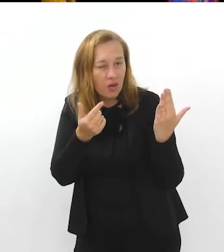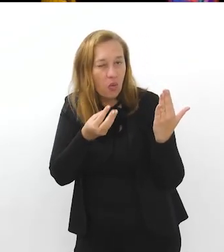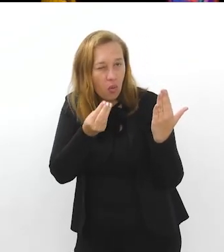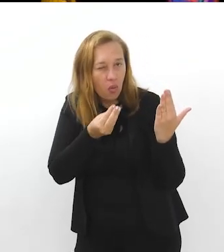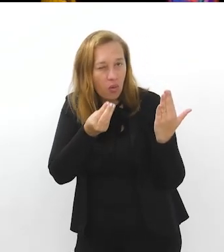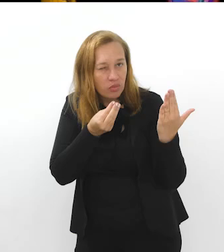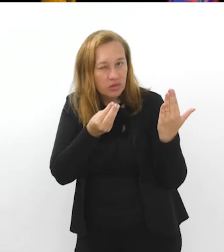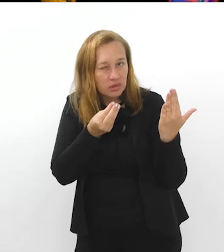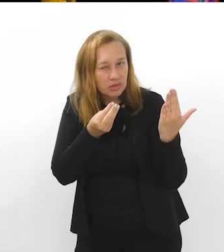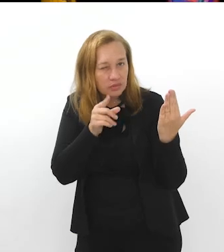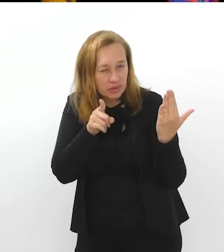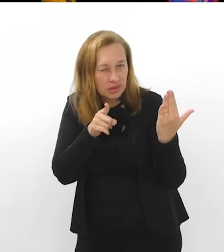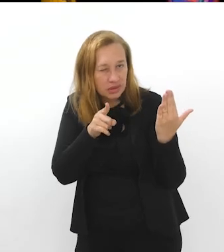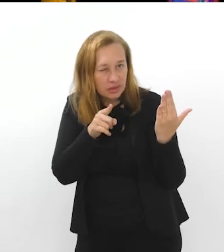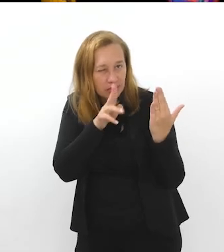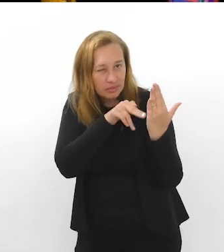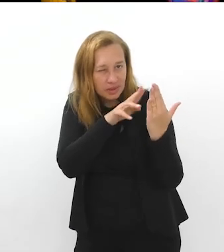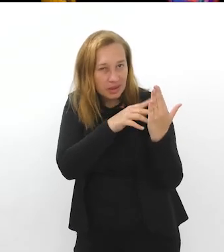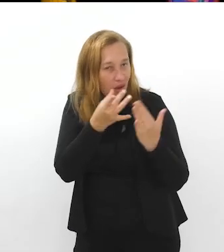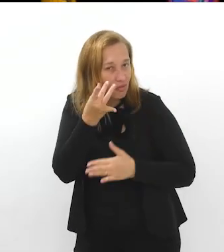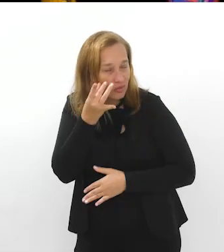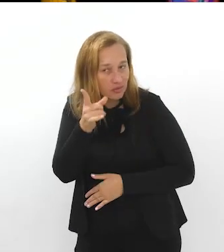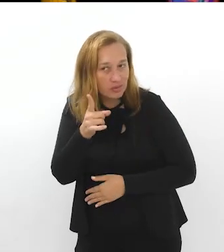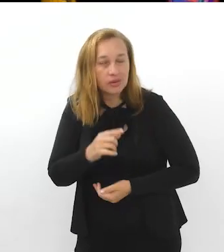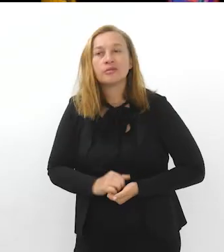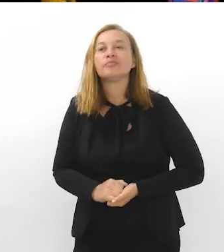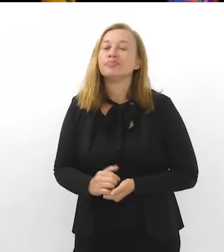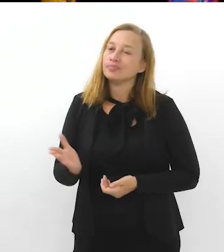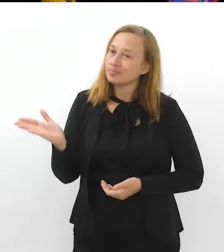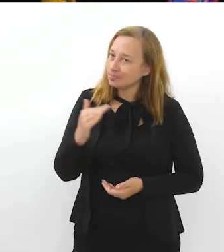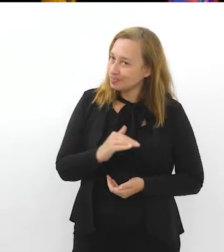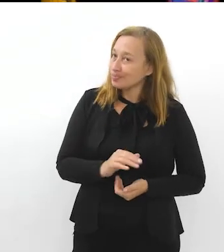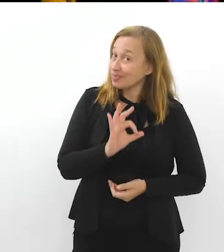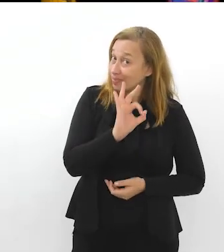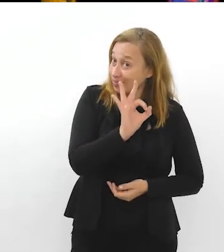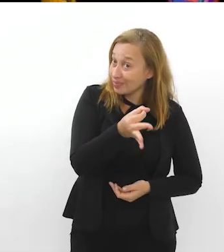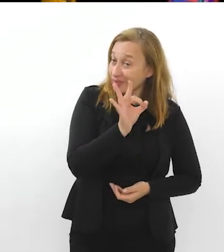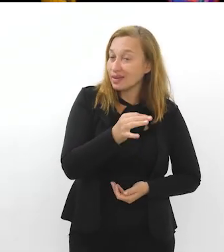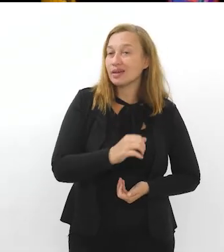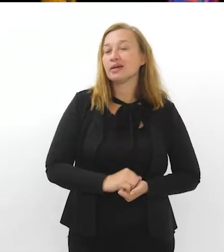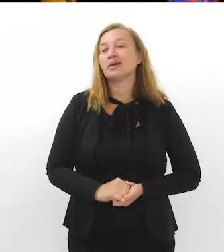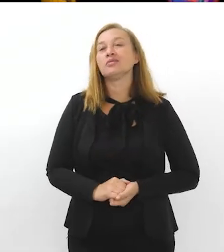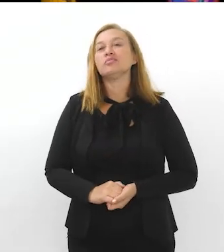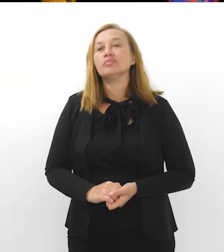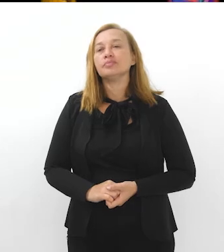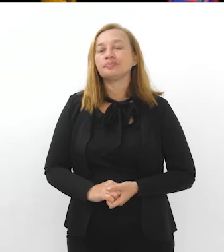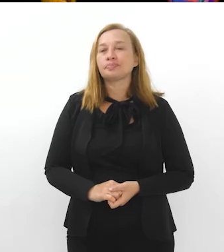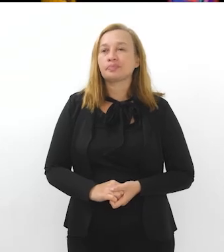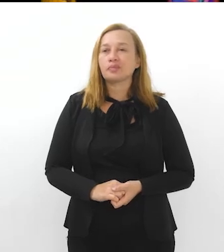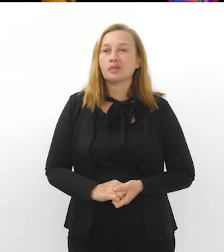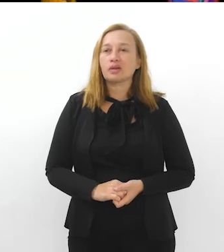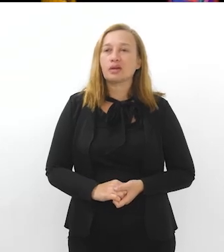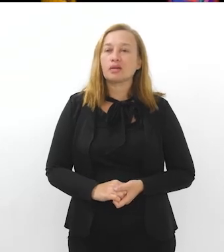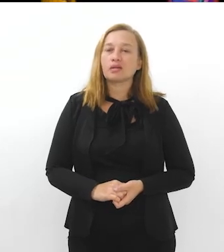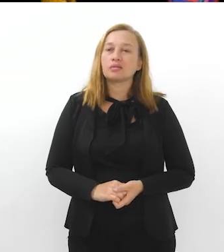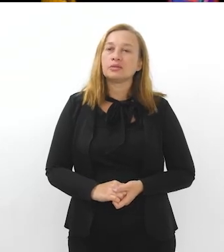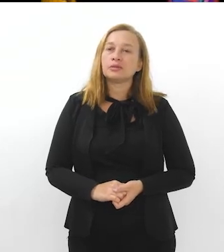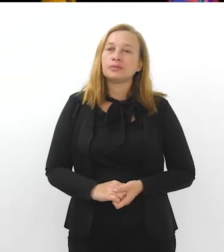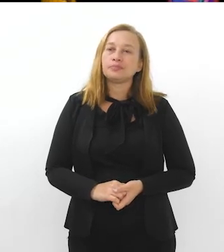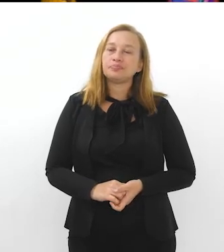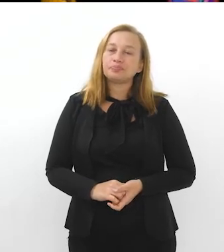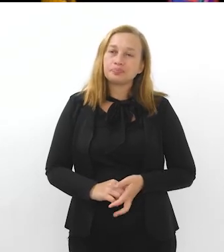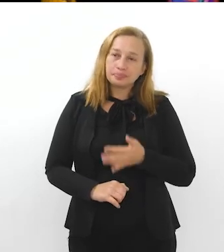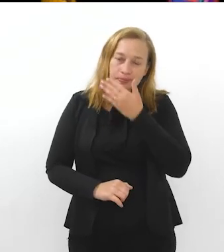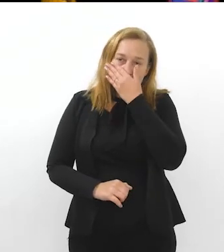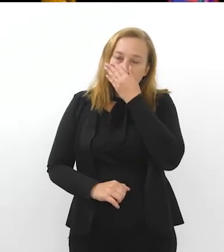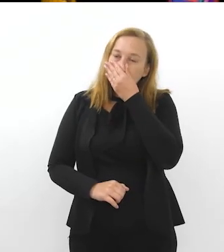né, Gorete, sem mostrar você pintando pra gente ao vivo e a cores, né? Vamos ver agora como é que você faz pra gente